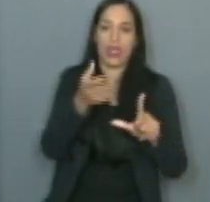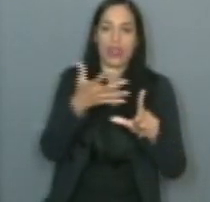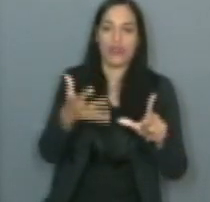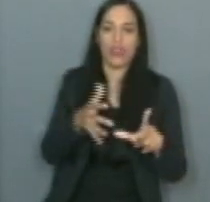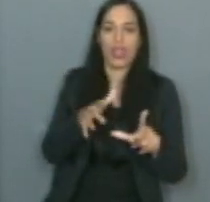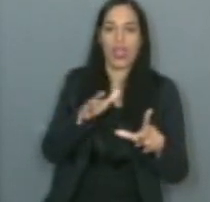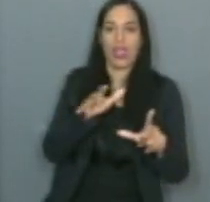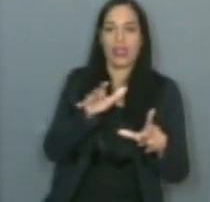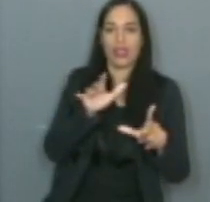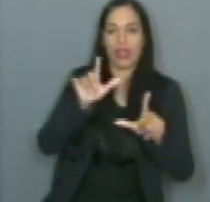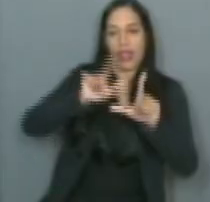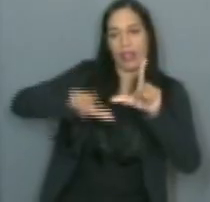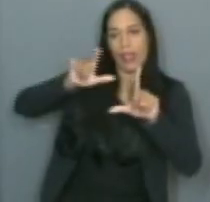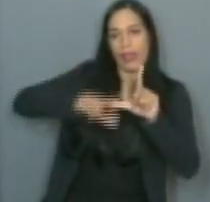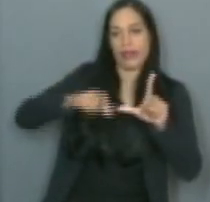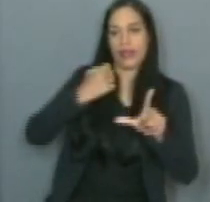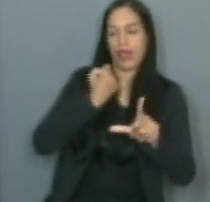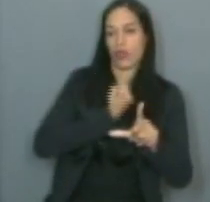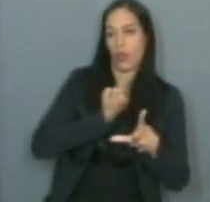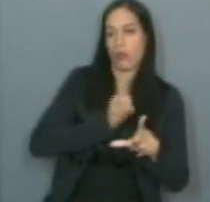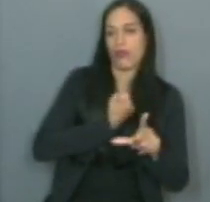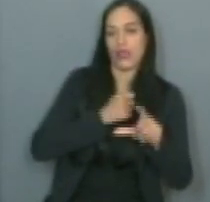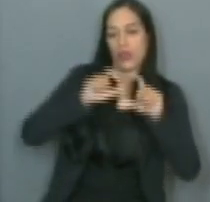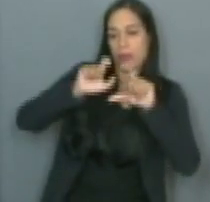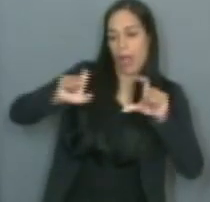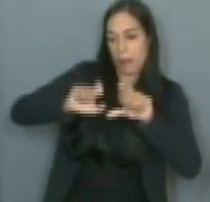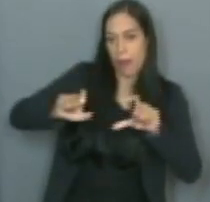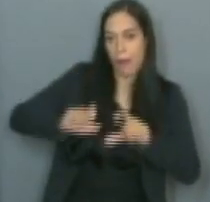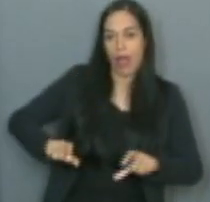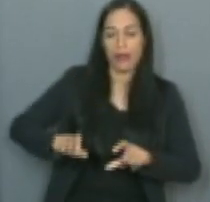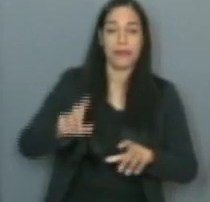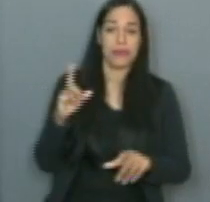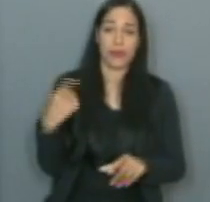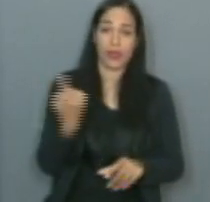tanto rótulo que se coloca hoje em dia. E